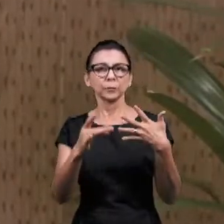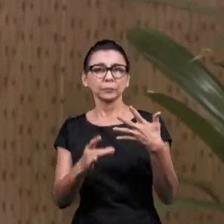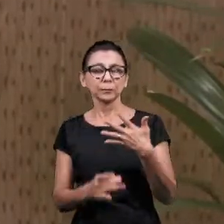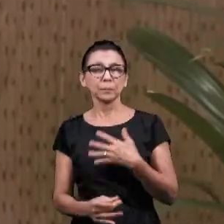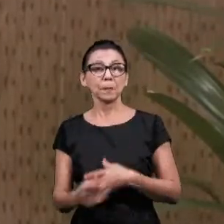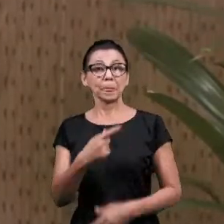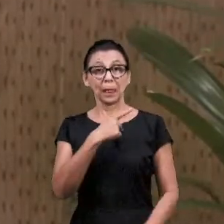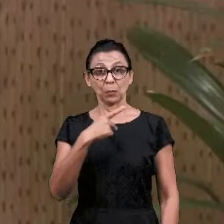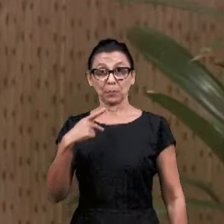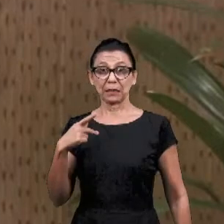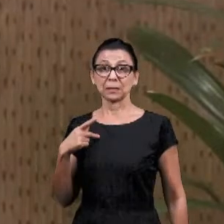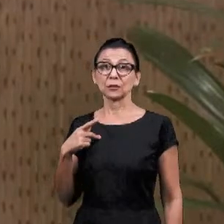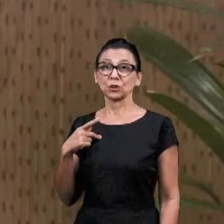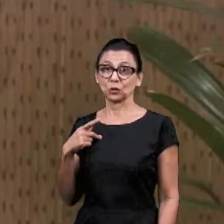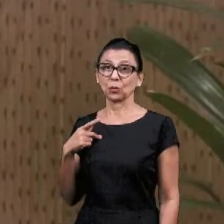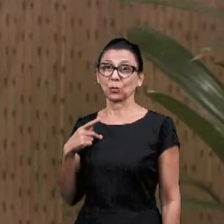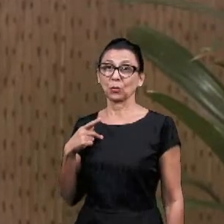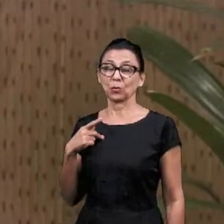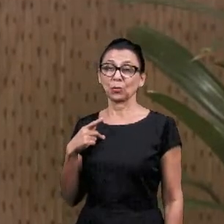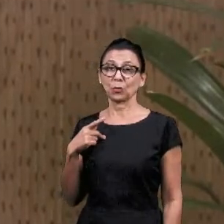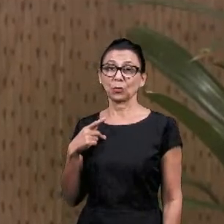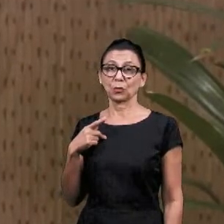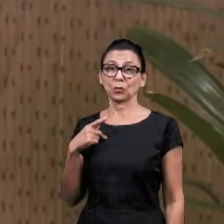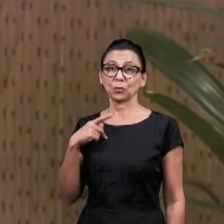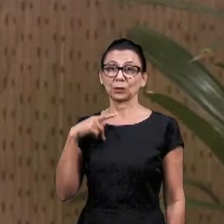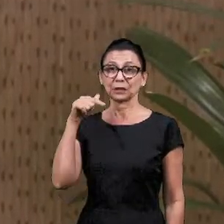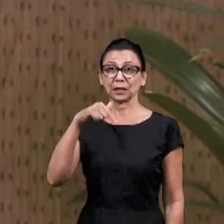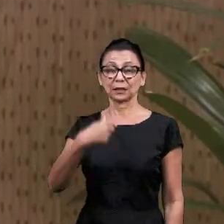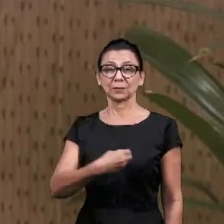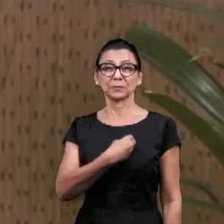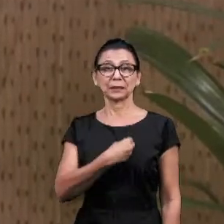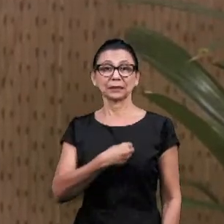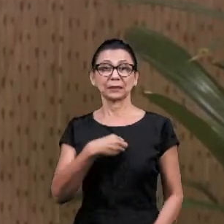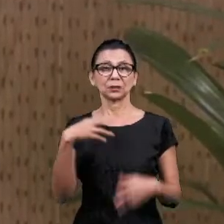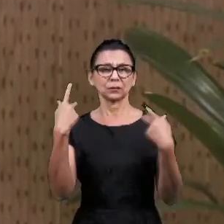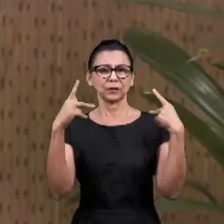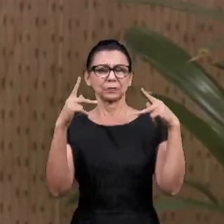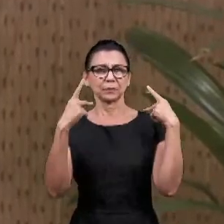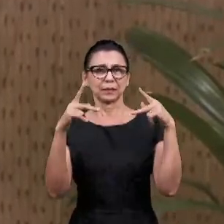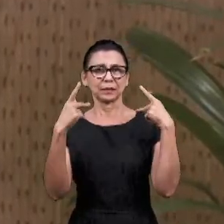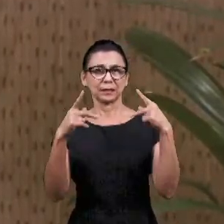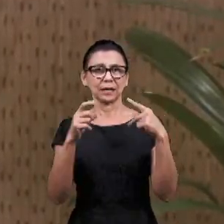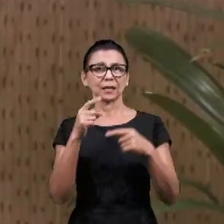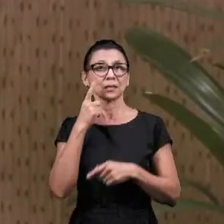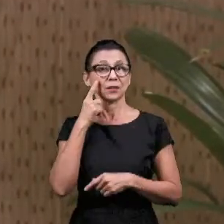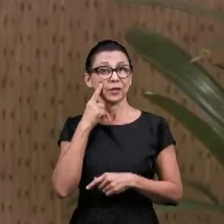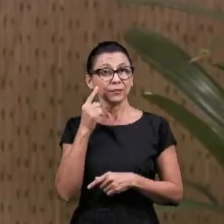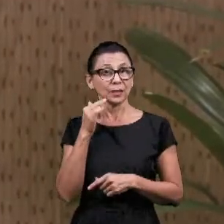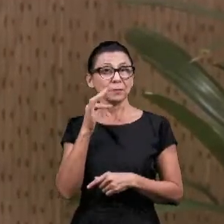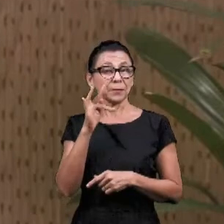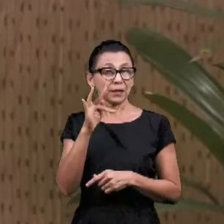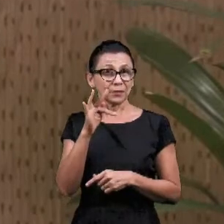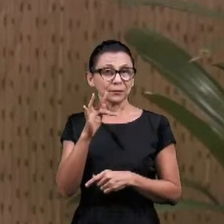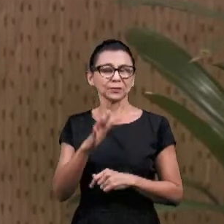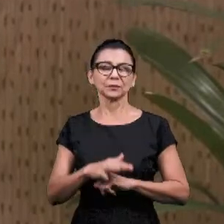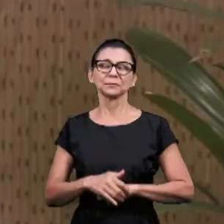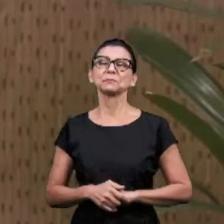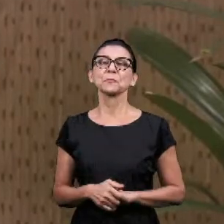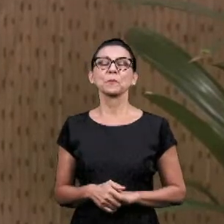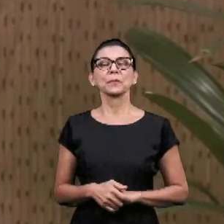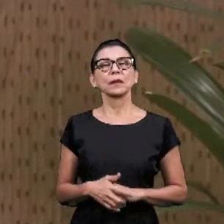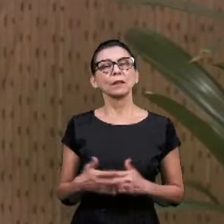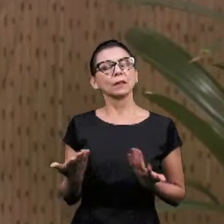comigo aqui já, daqui a pouquinho você vai saber quem é. O pastor que vai pregar, ele já fala um pouquinho de como vai ser a mensagem. É um